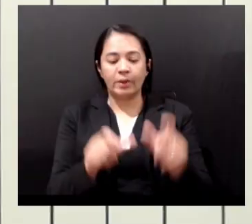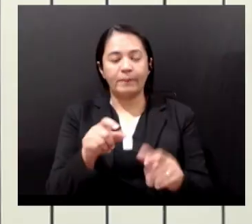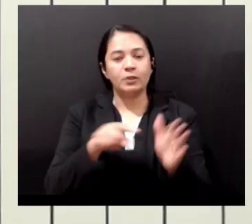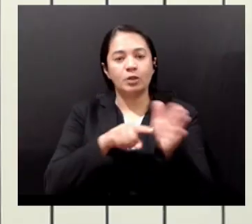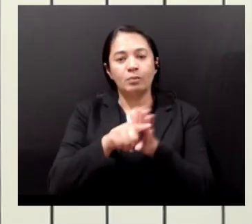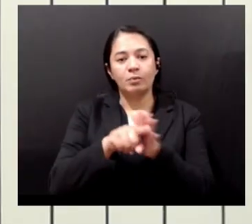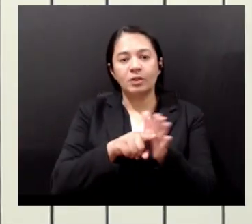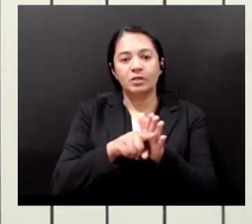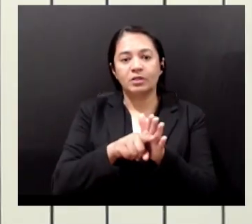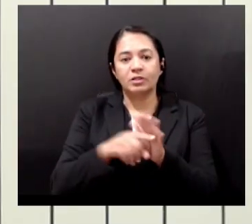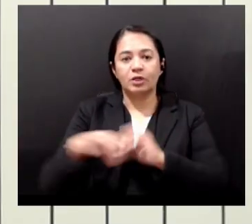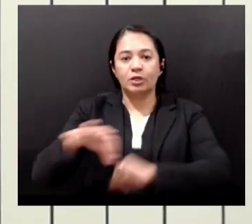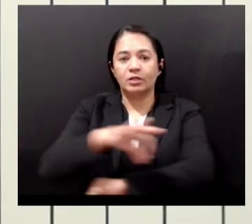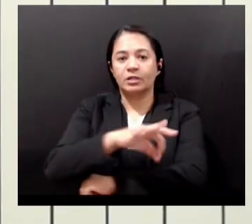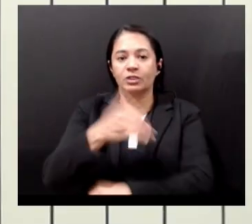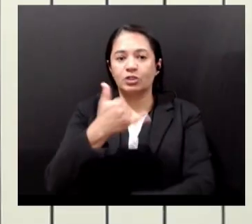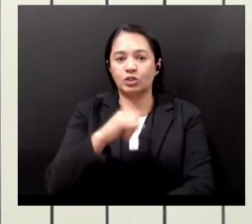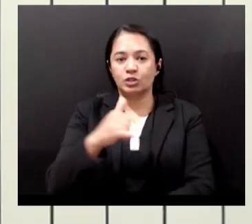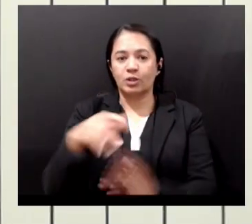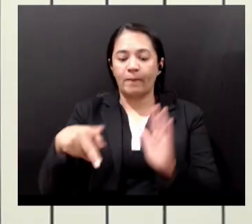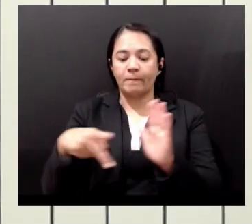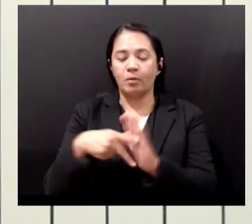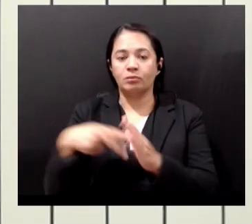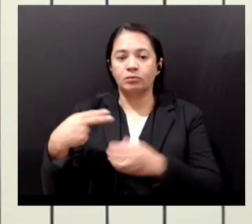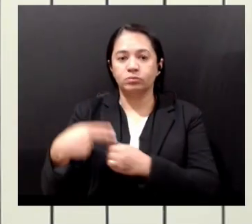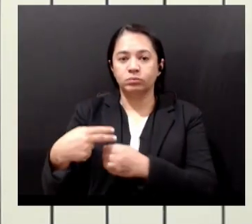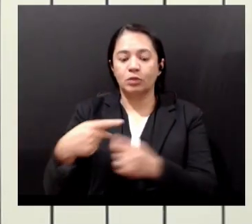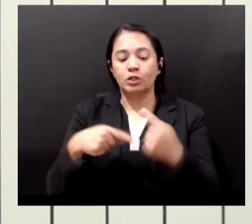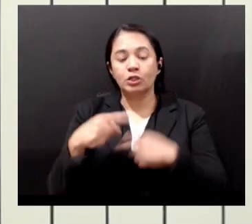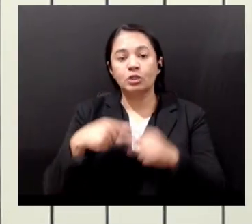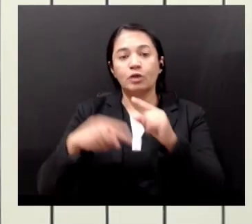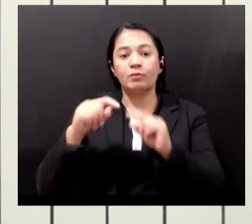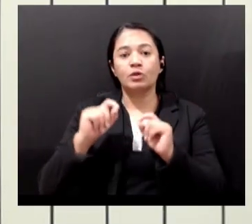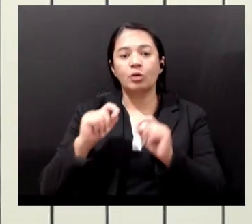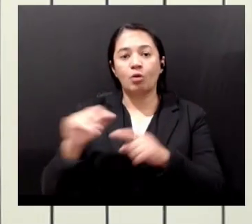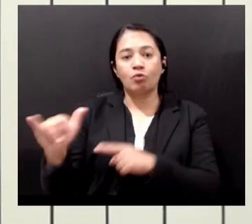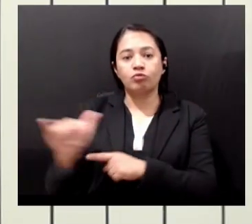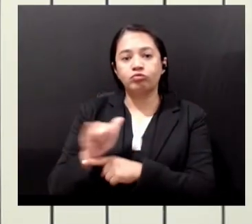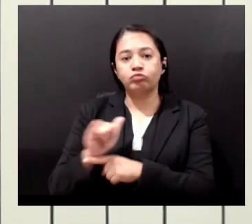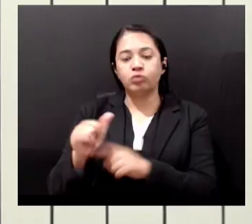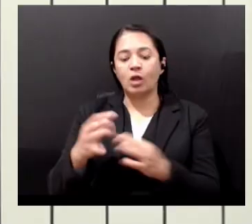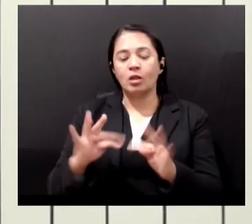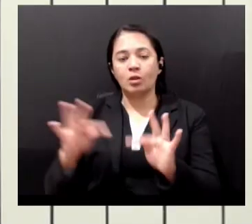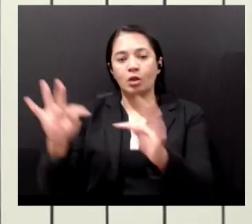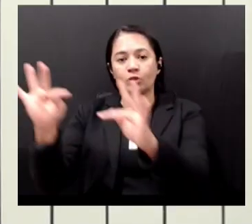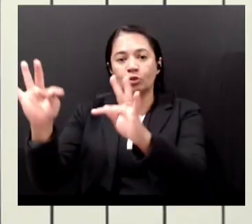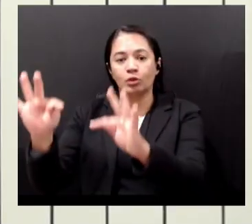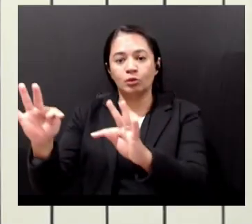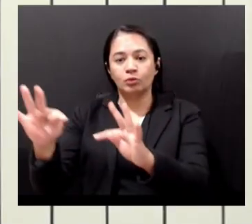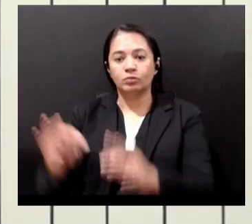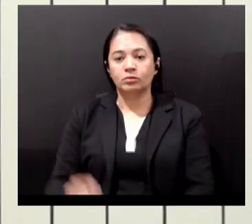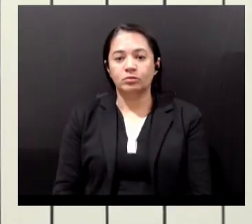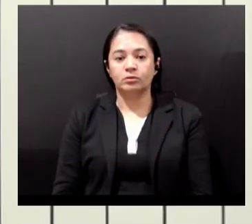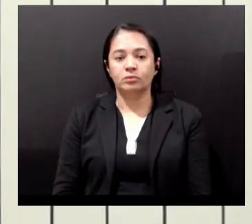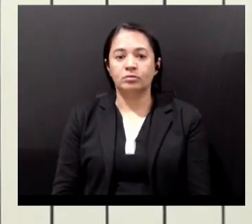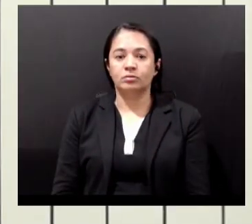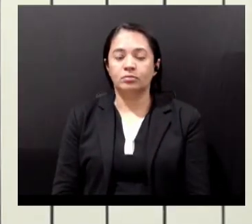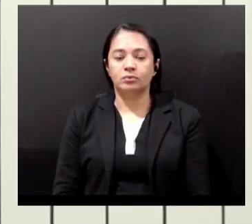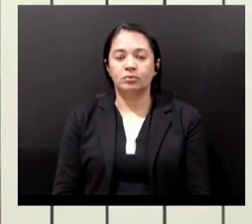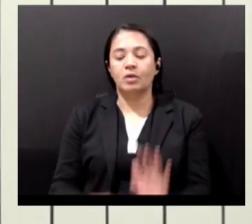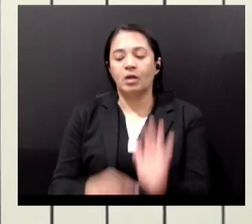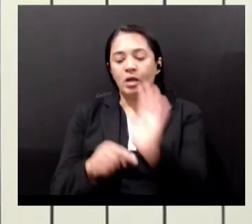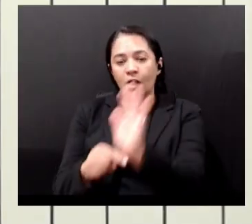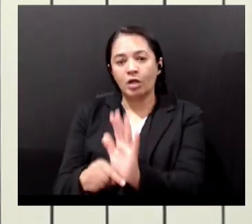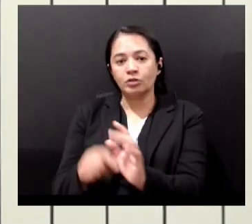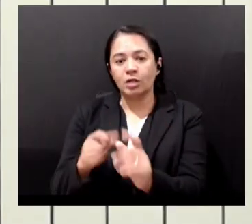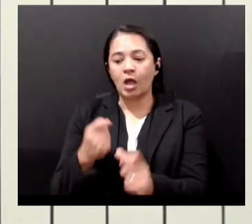da Faculdade de Engenharia Elétrica da Unicamp desenvolveram ferramentas tecnológicas para